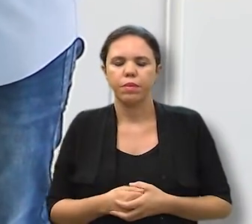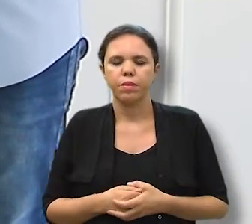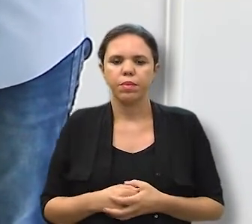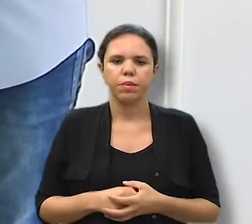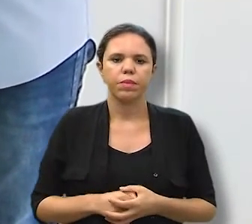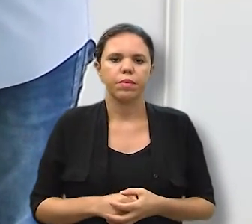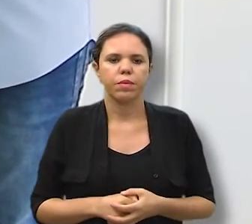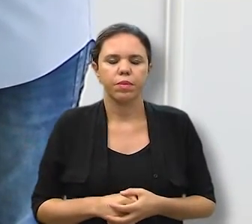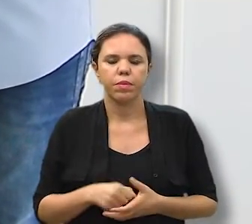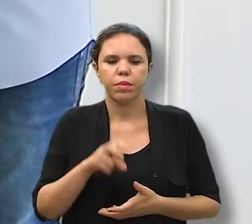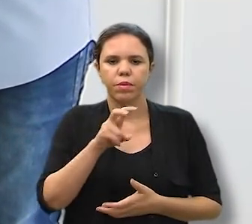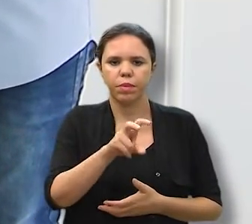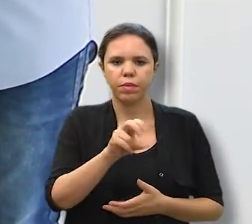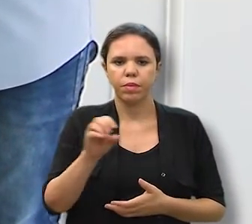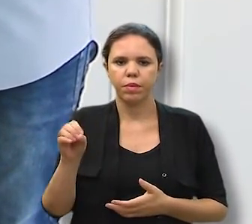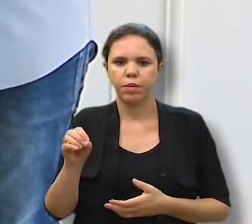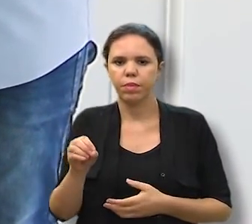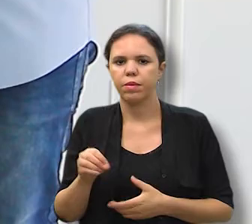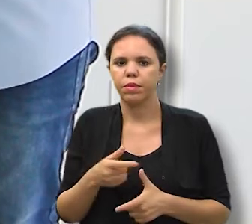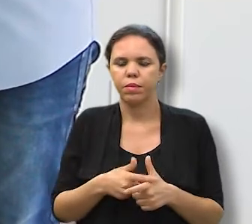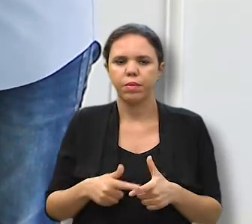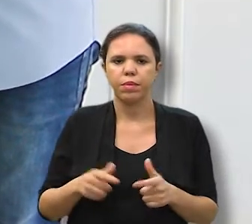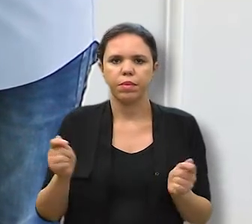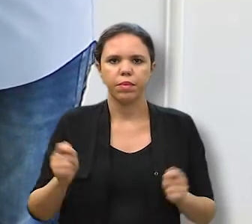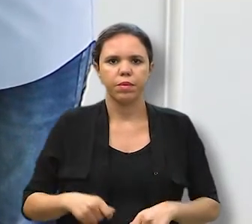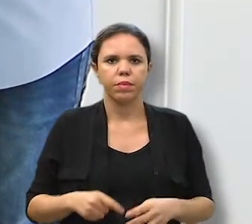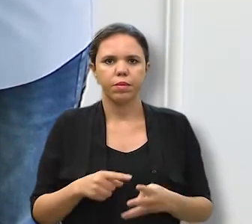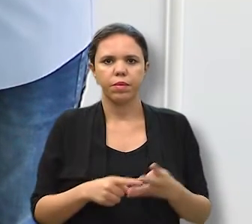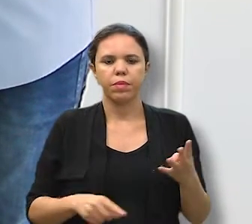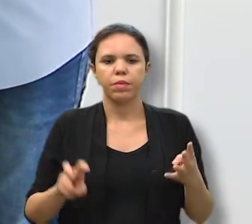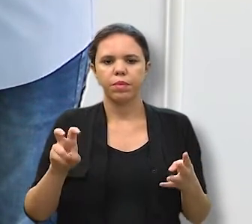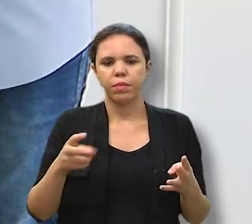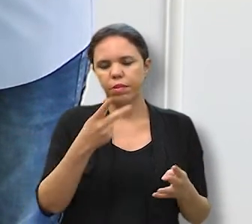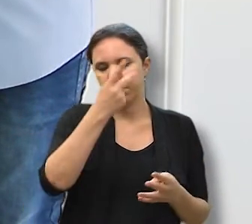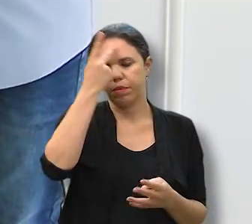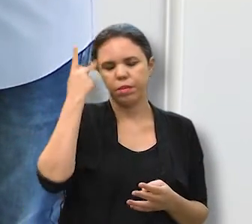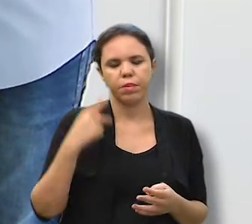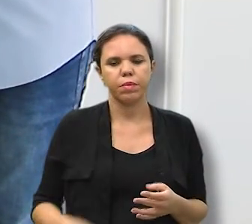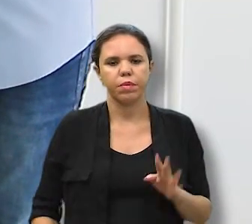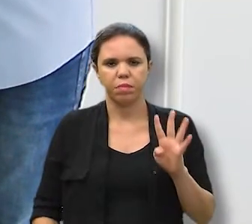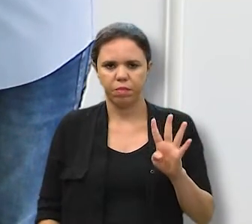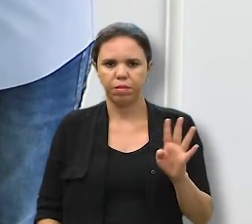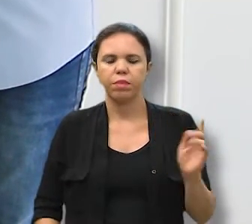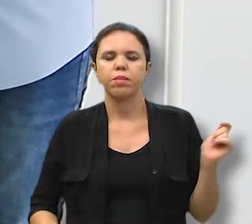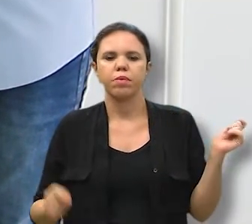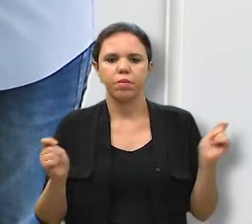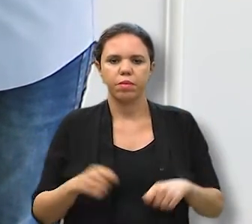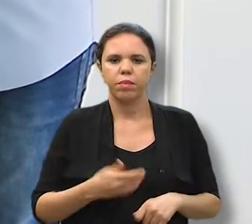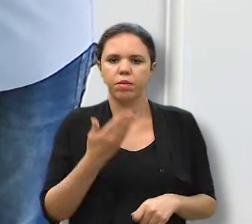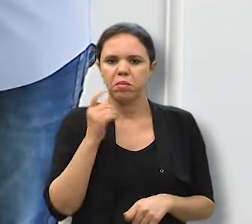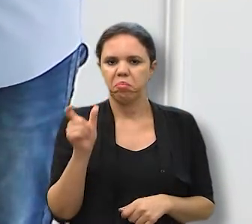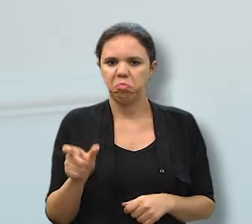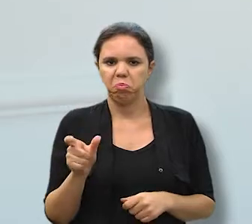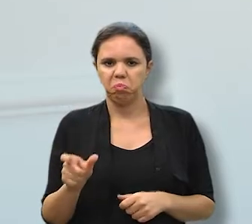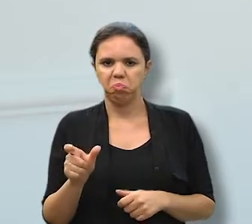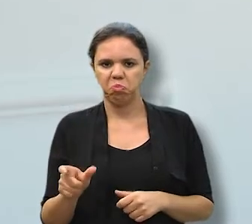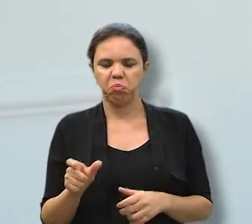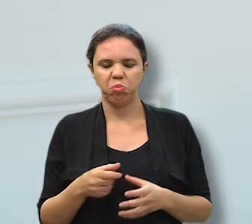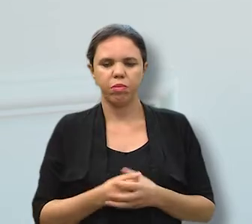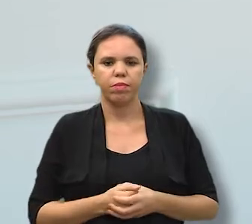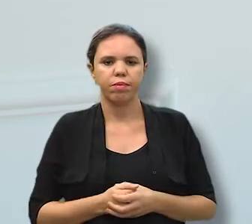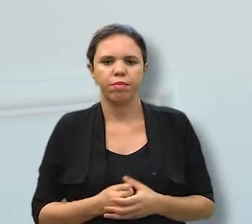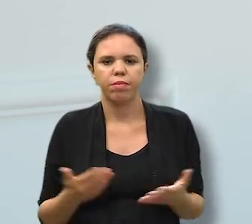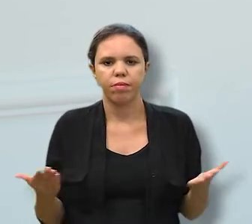Esse daqui é o de 500 gramas, né, o de meio quilo, que ele serve de 4 a 5 pessoas. 4 pessoas bem servidas, tá? Entendi.